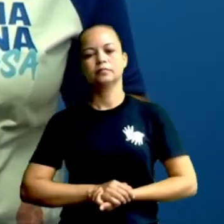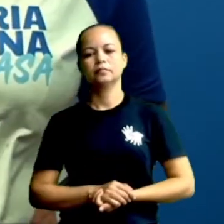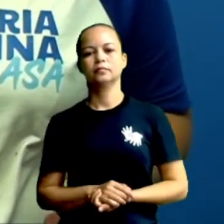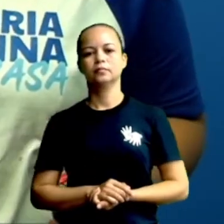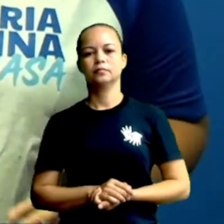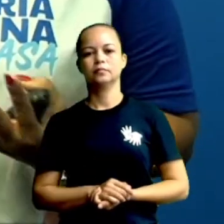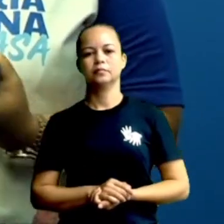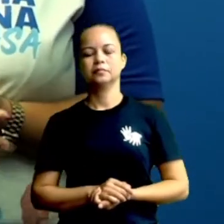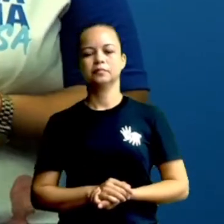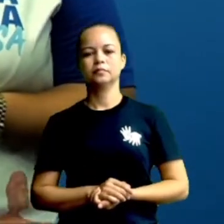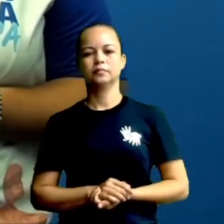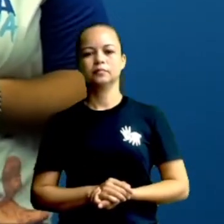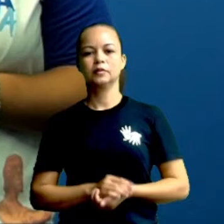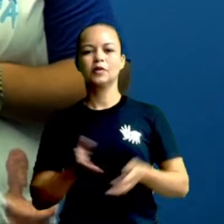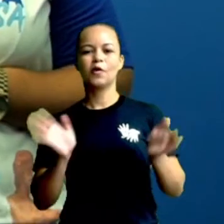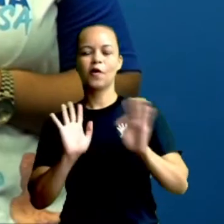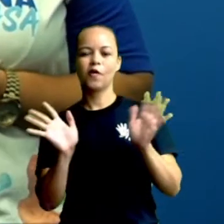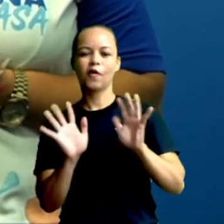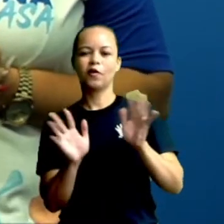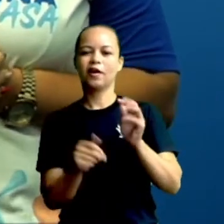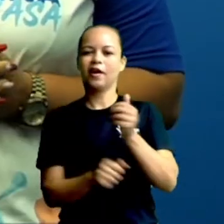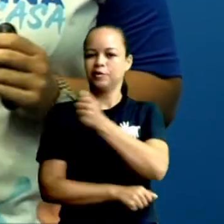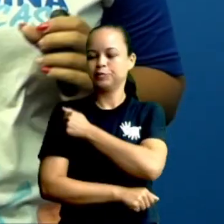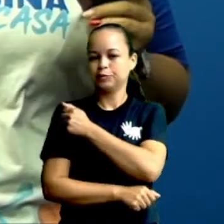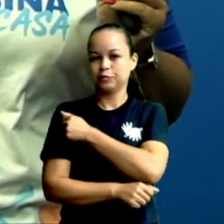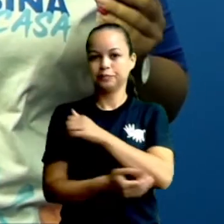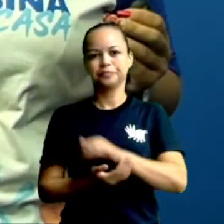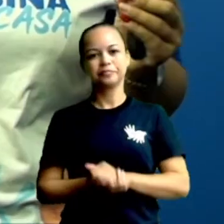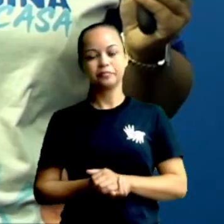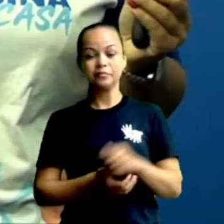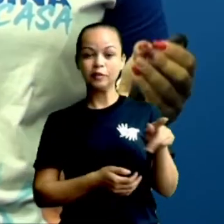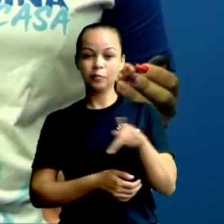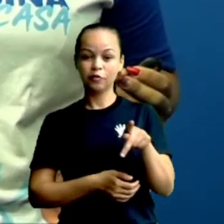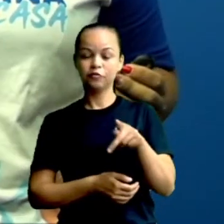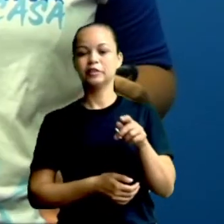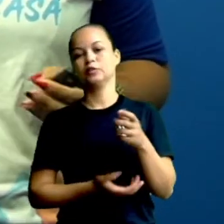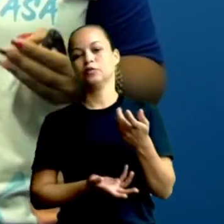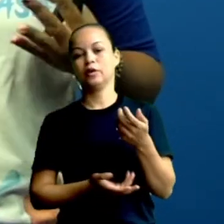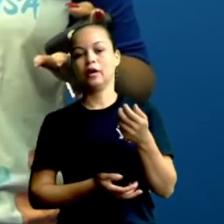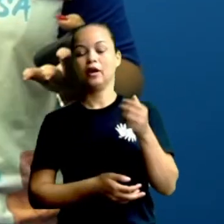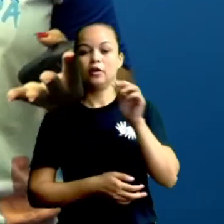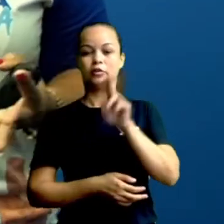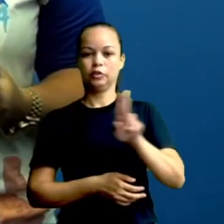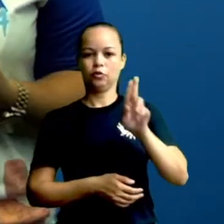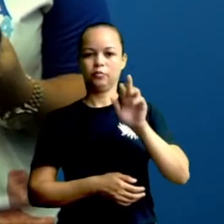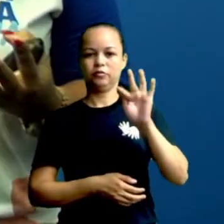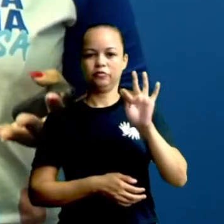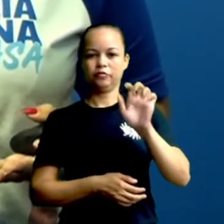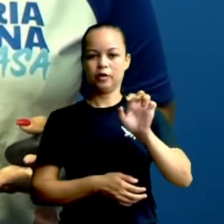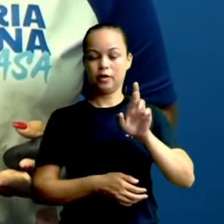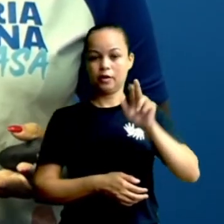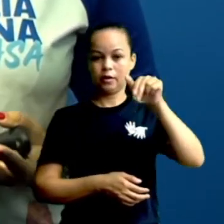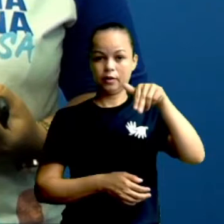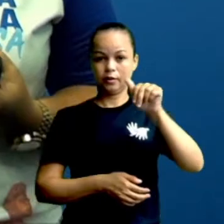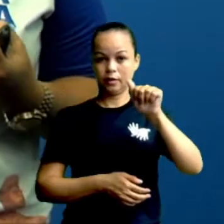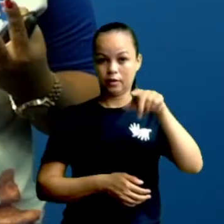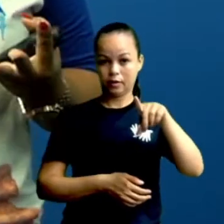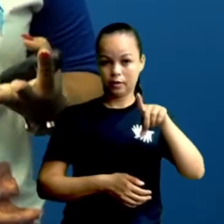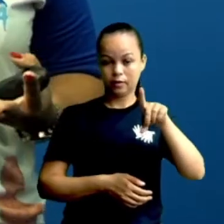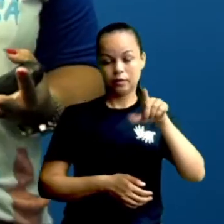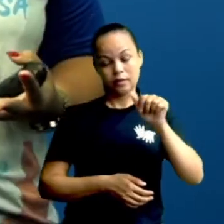Olá, pessoal! Eu sou a professora Fernanda, aula de Geografia. E hoje a gente vai aprender um pouco